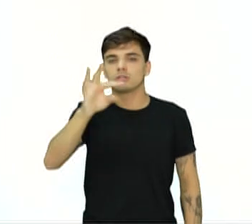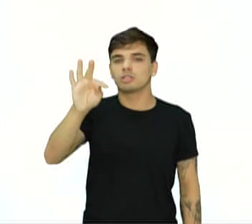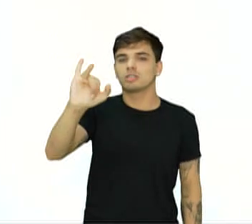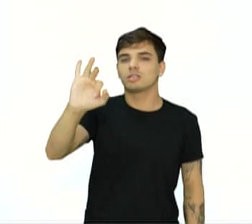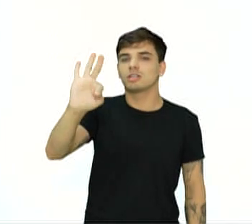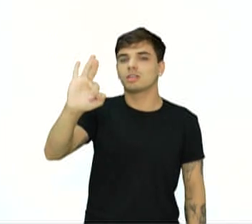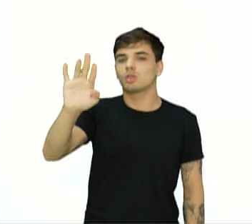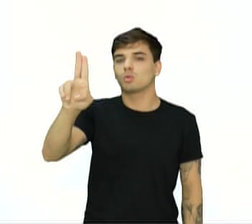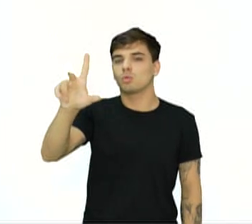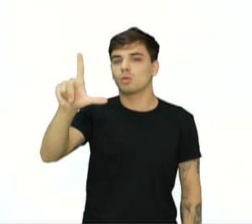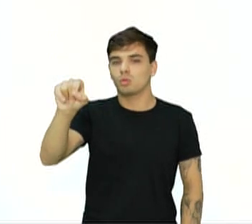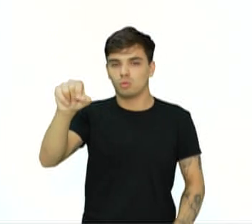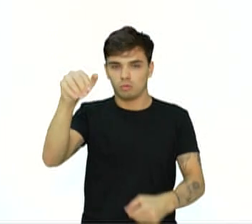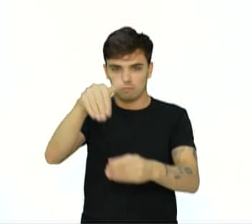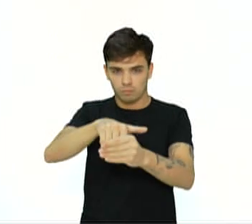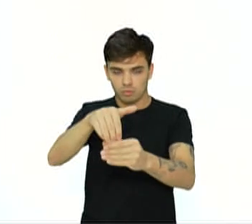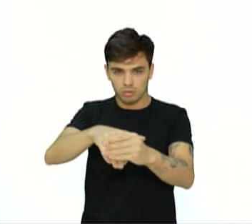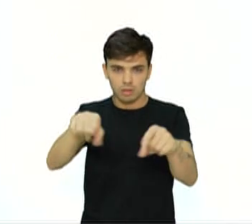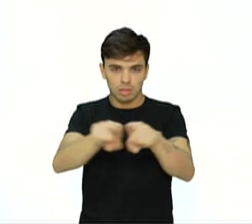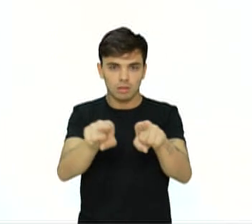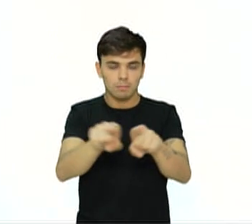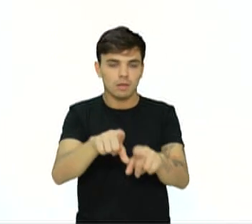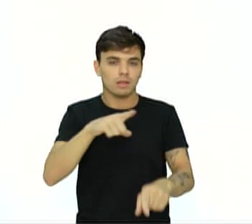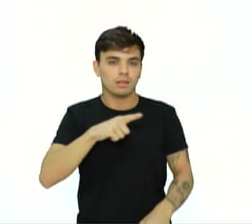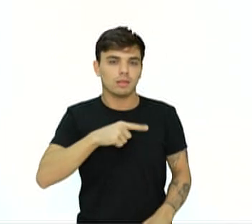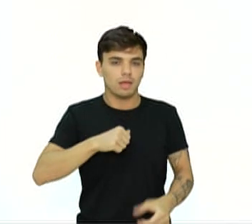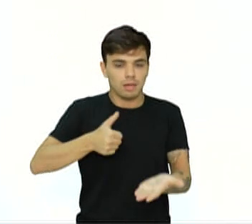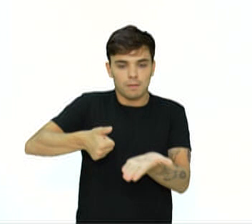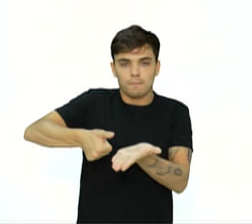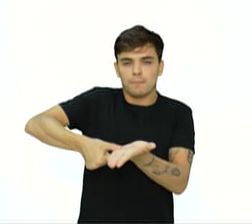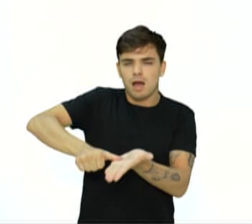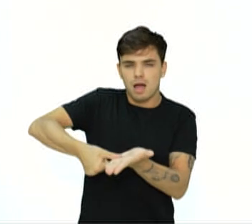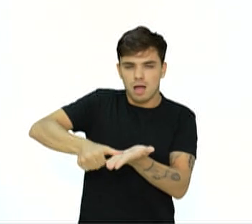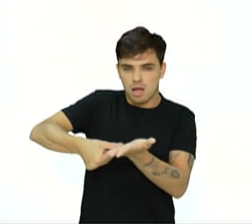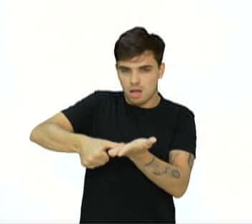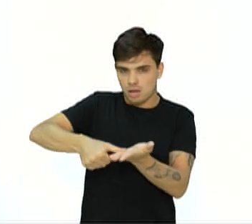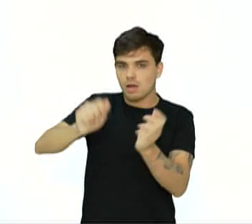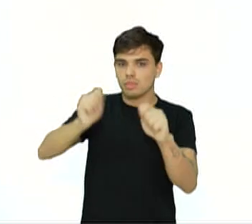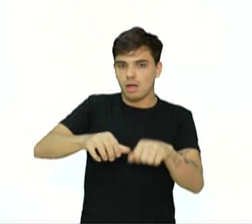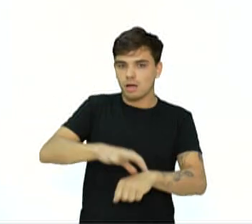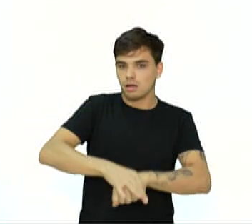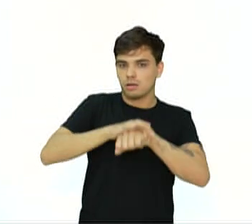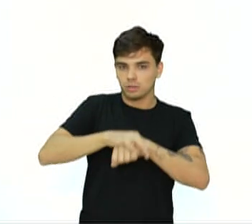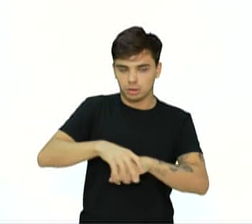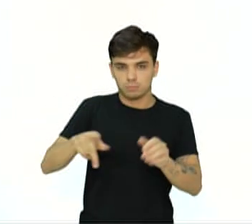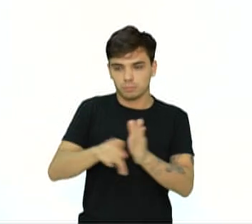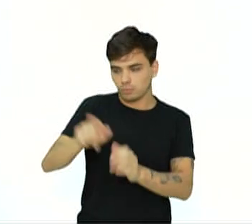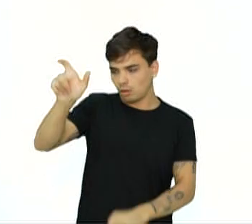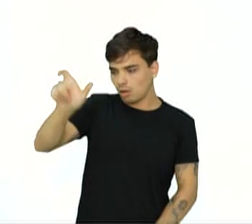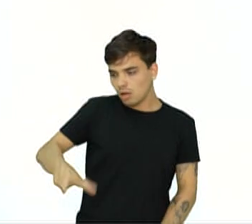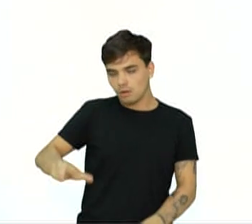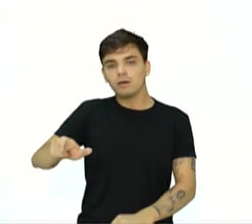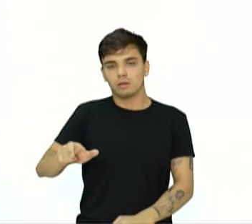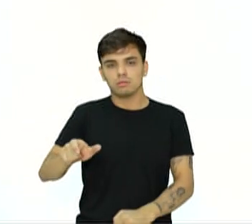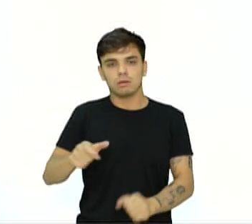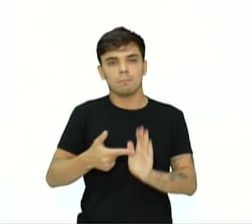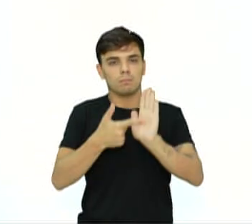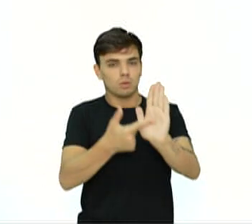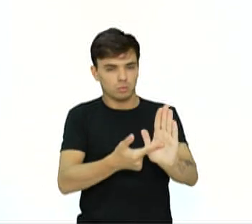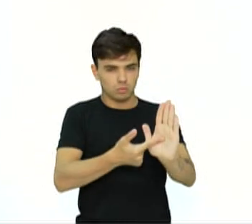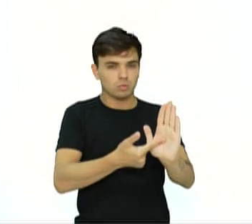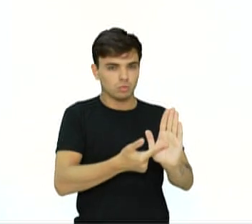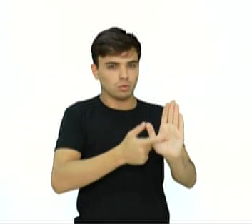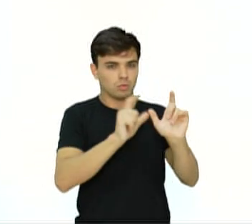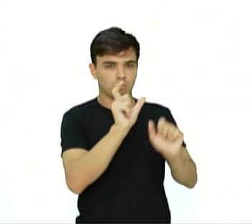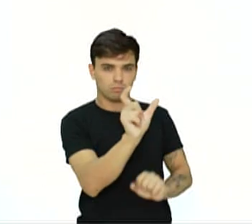né? Nós temos também a parte da biometria, que garante, assegura e que o eleitor que apresentou ali